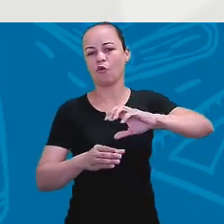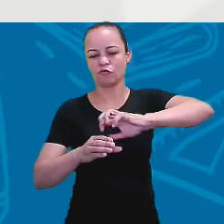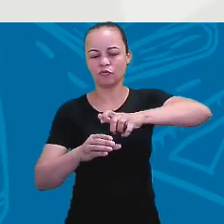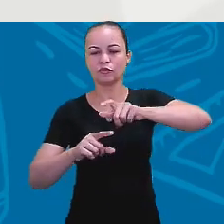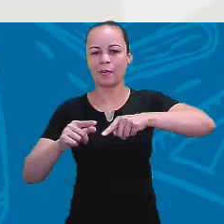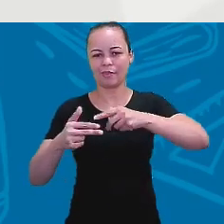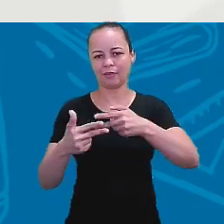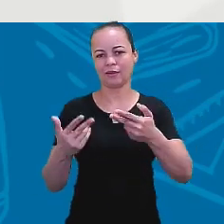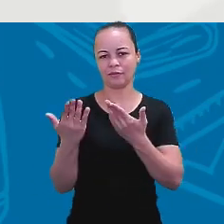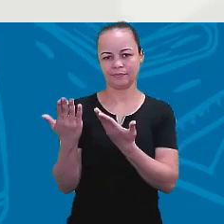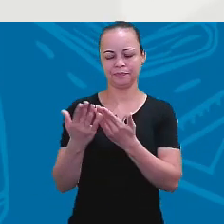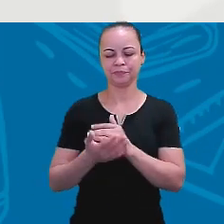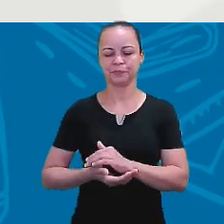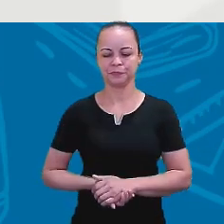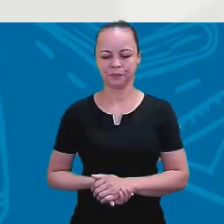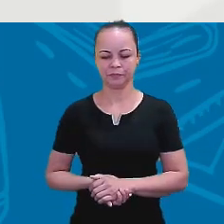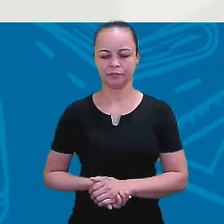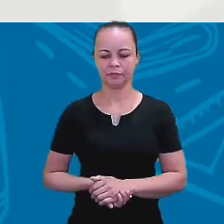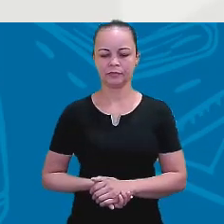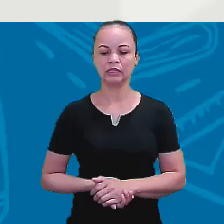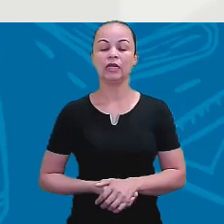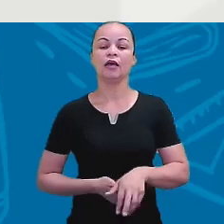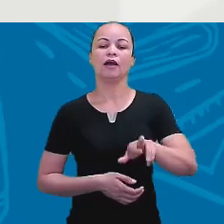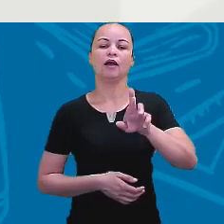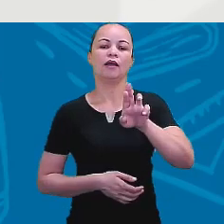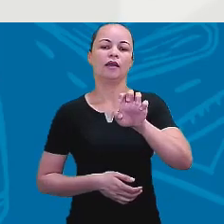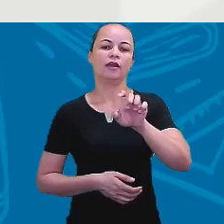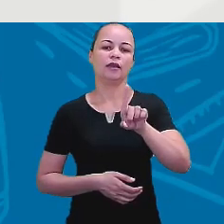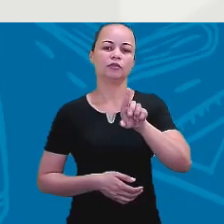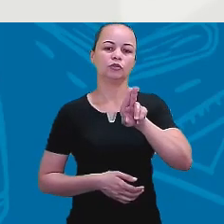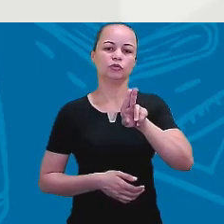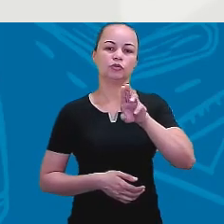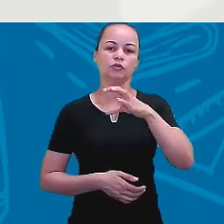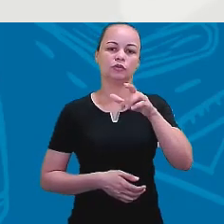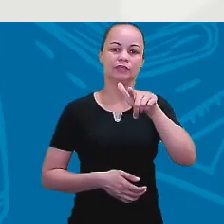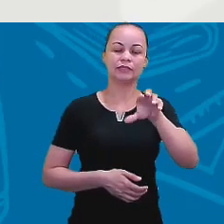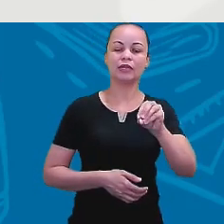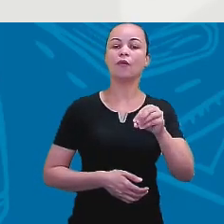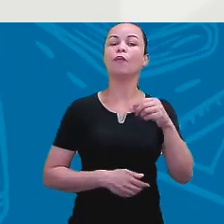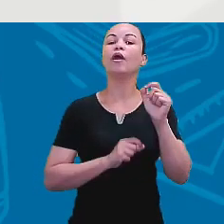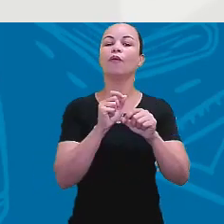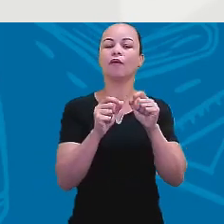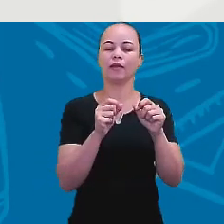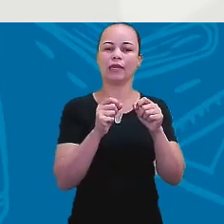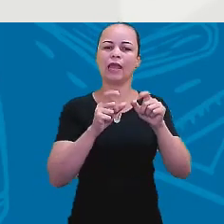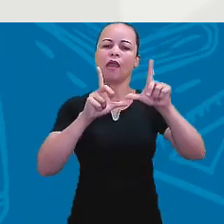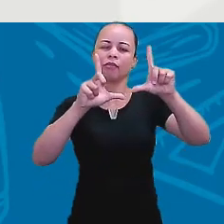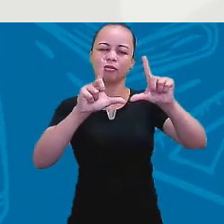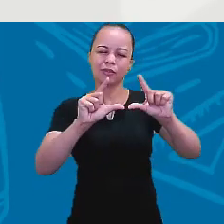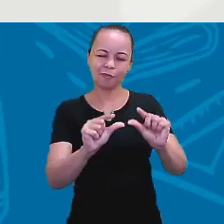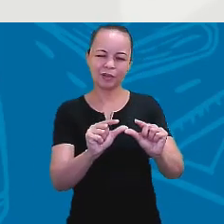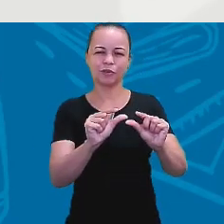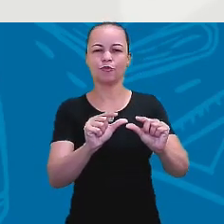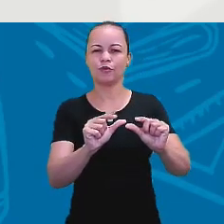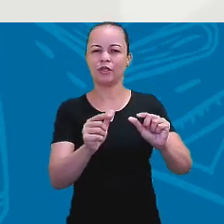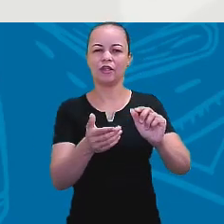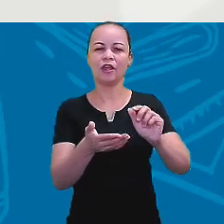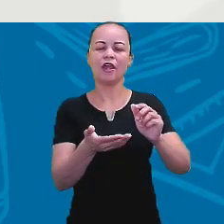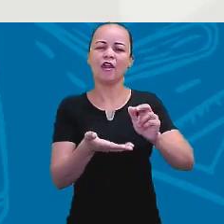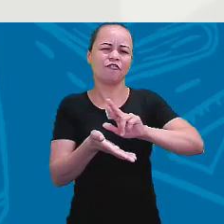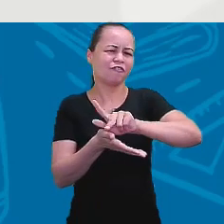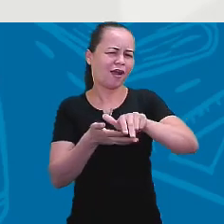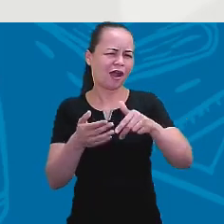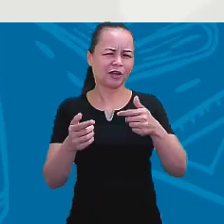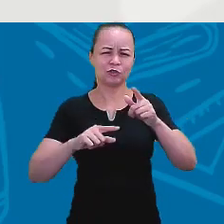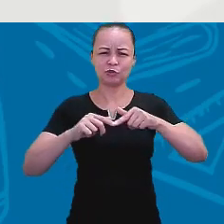desse material, tá certo? E a redução consiste em diminuir o uso de determinados produtos,